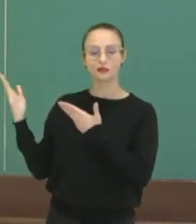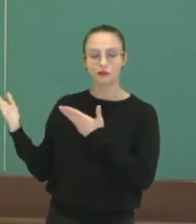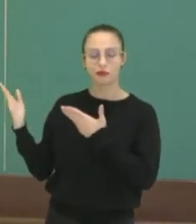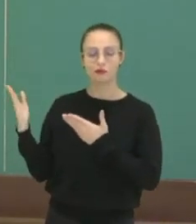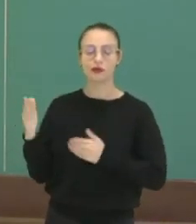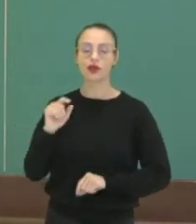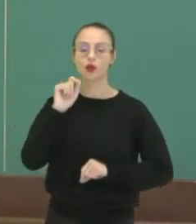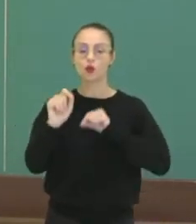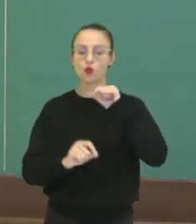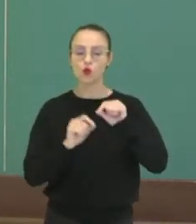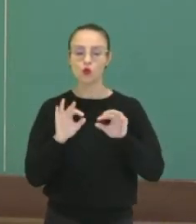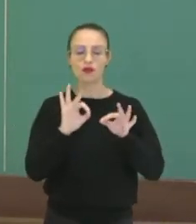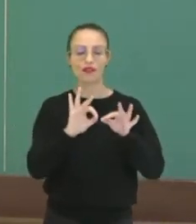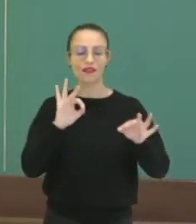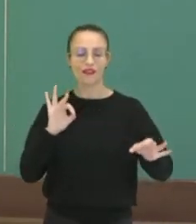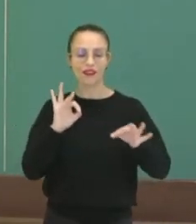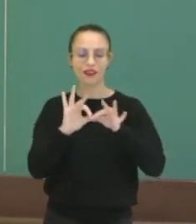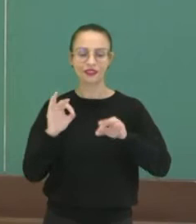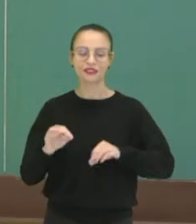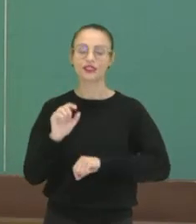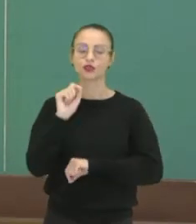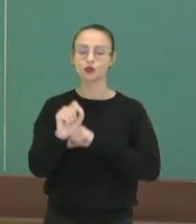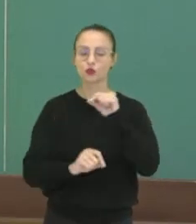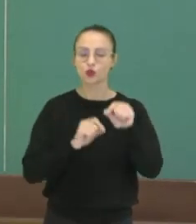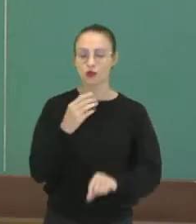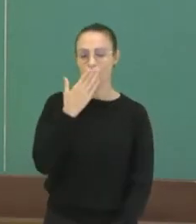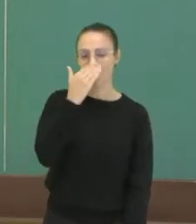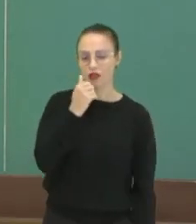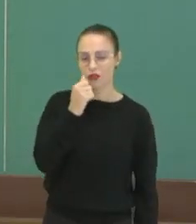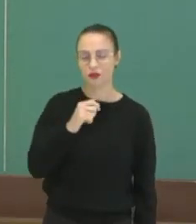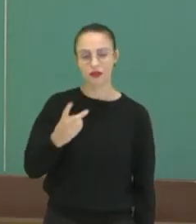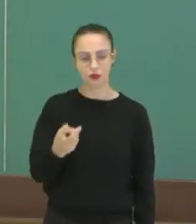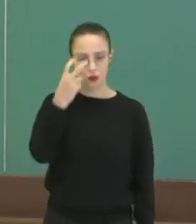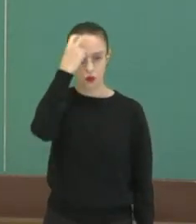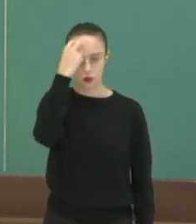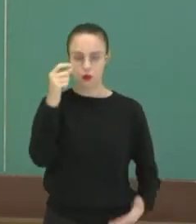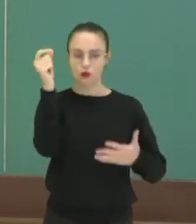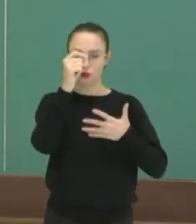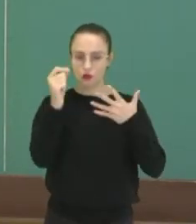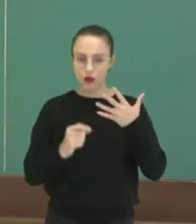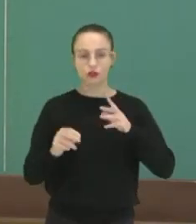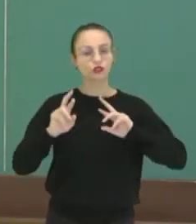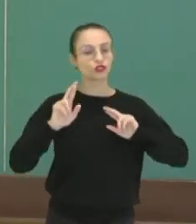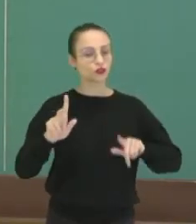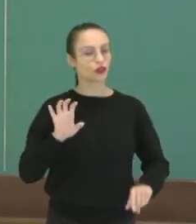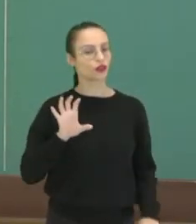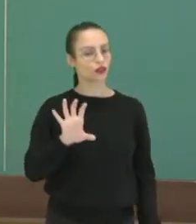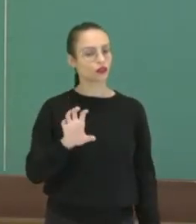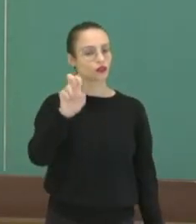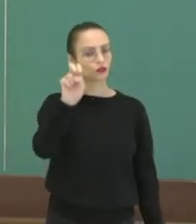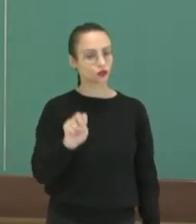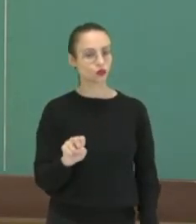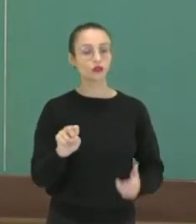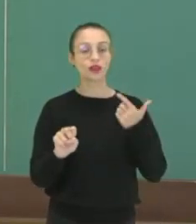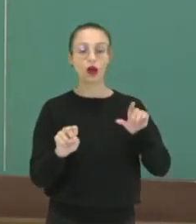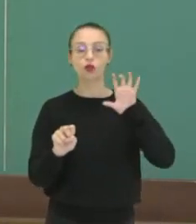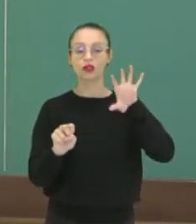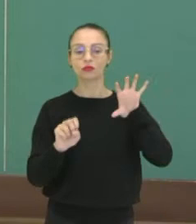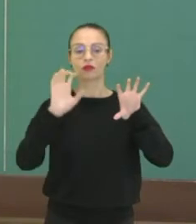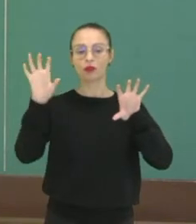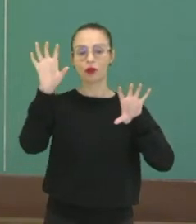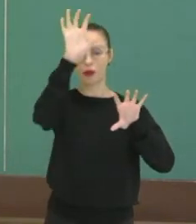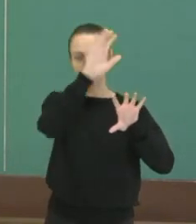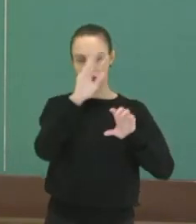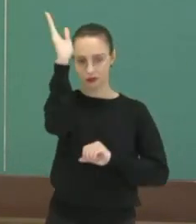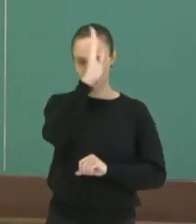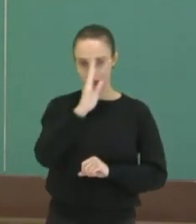da arquitetura, a alimentação, aspectos culturais que difere a região sul das outras regiões